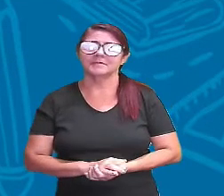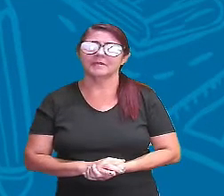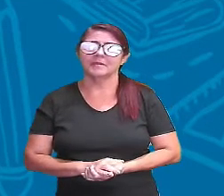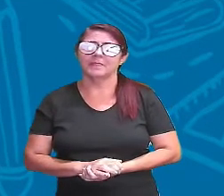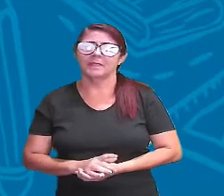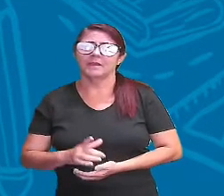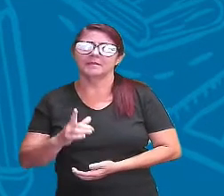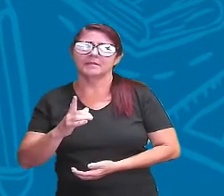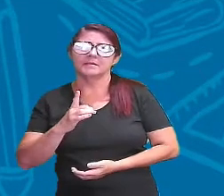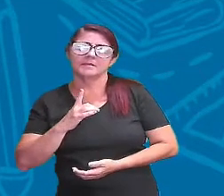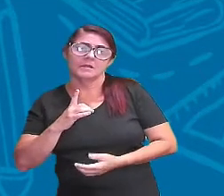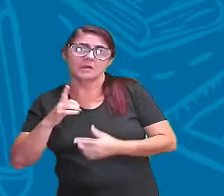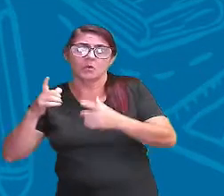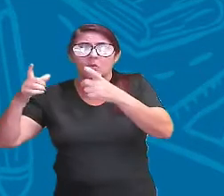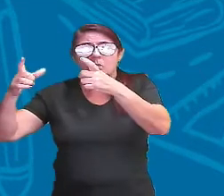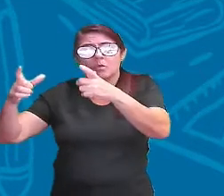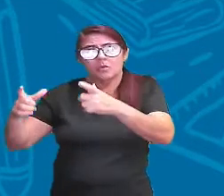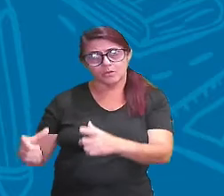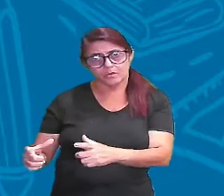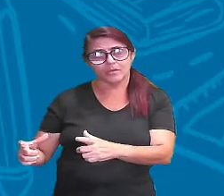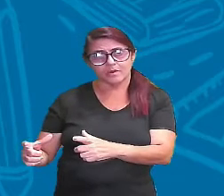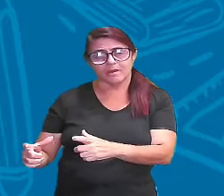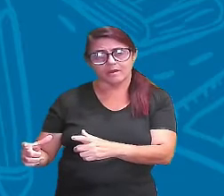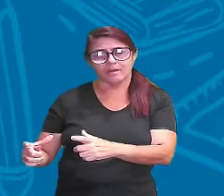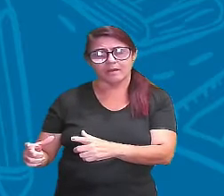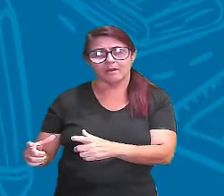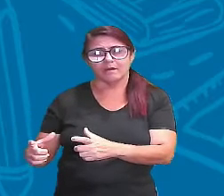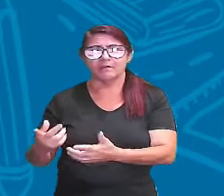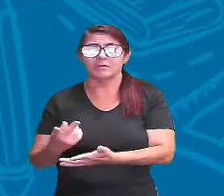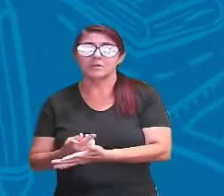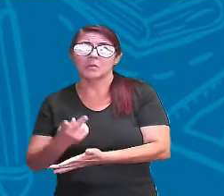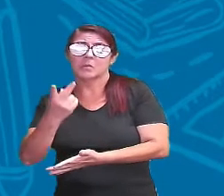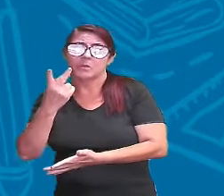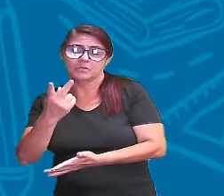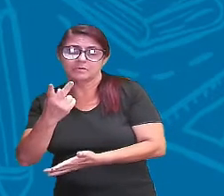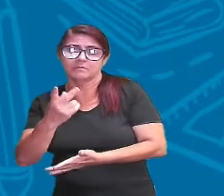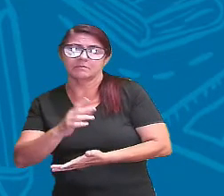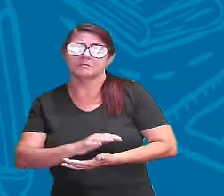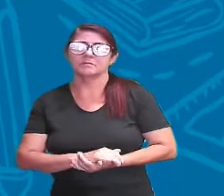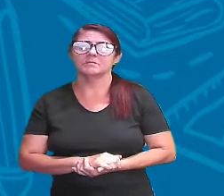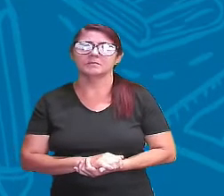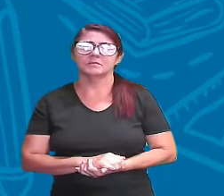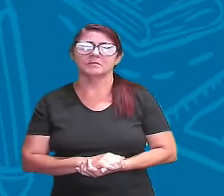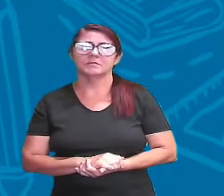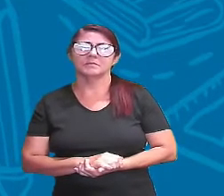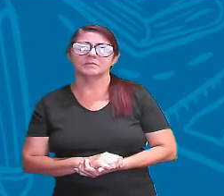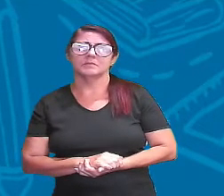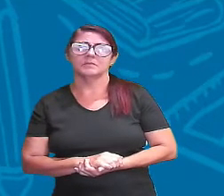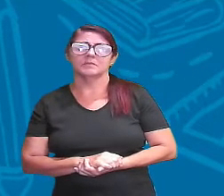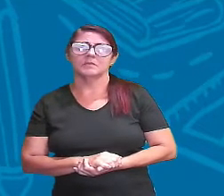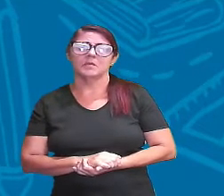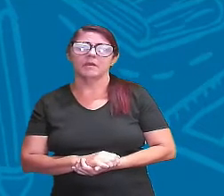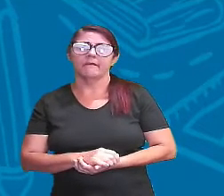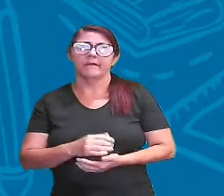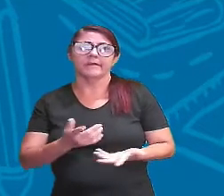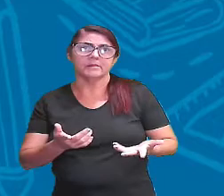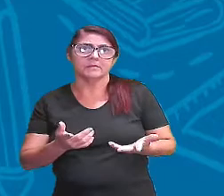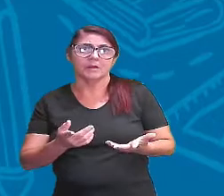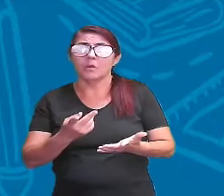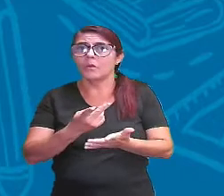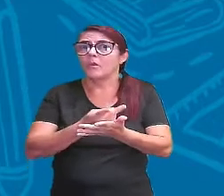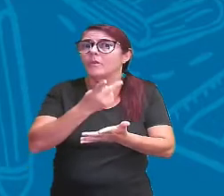Temos o espaço. O espaço de um conto é o cenário, não